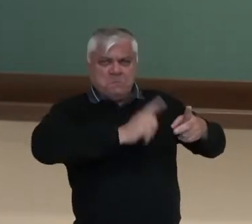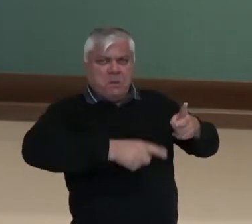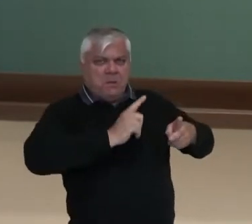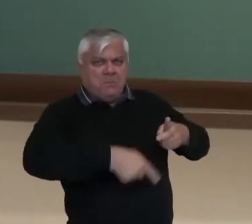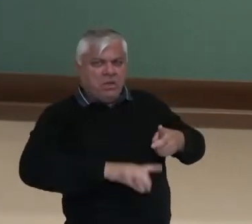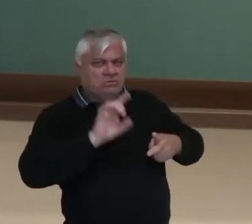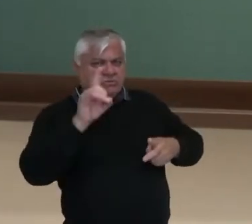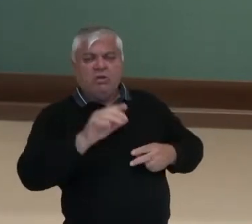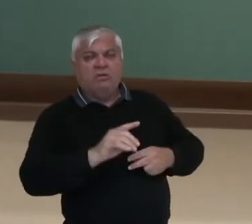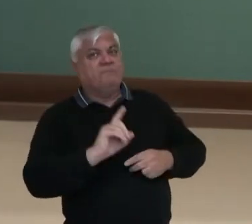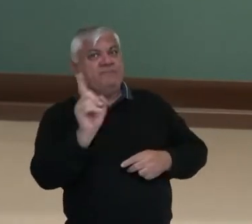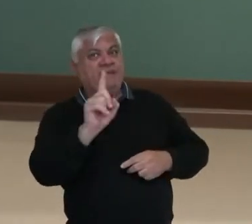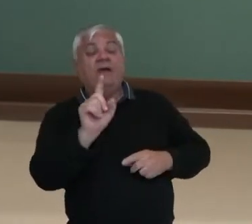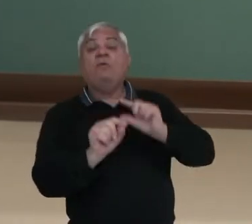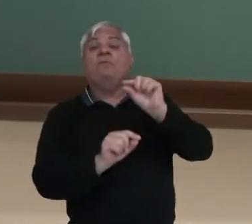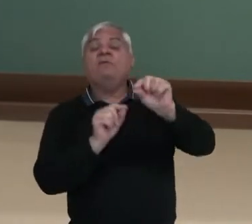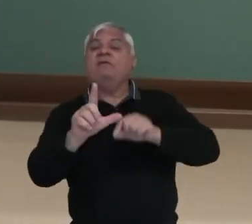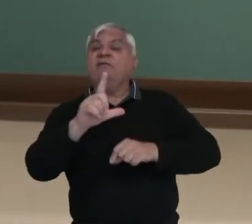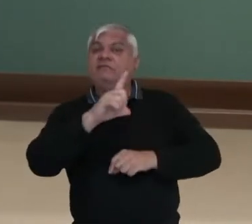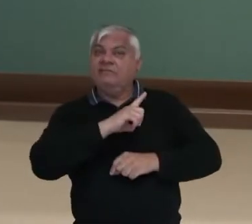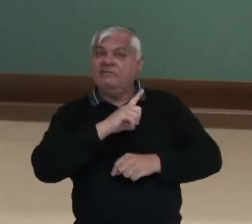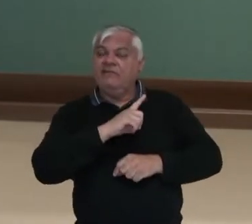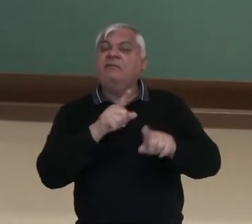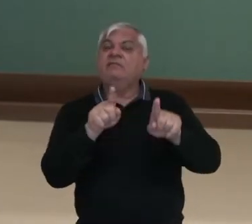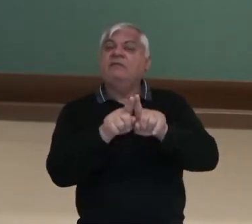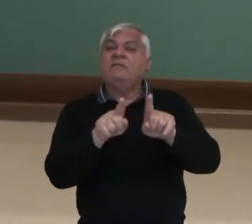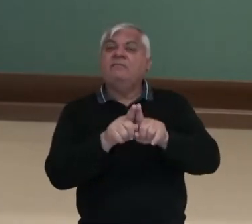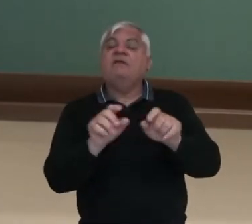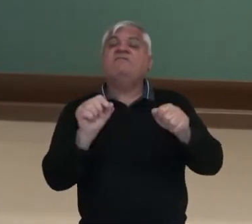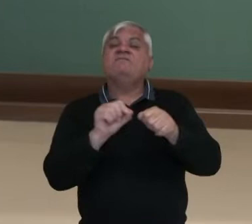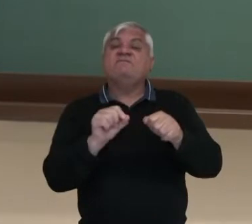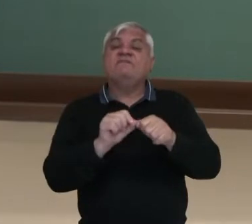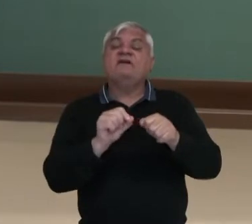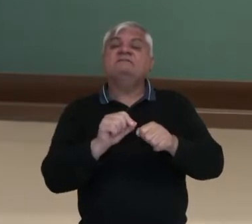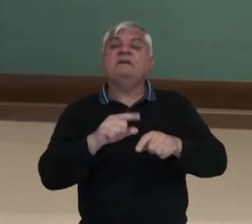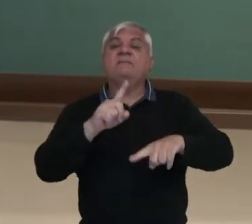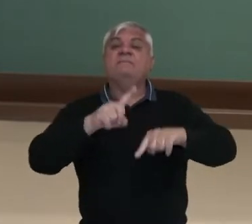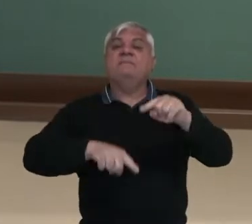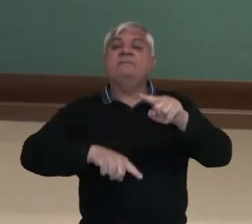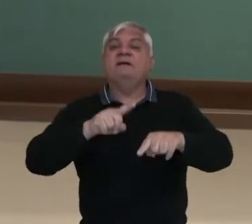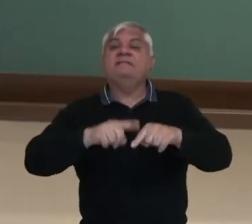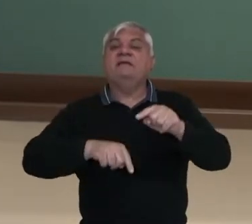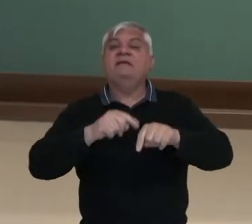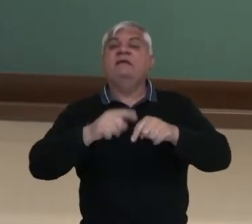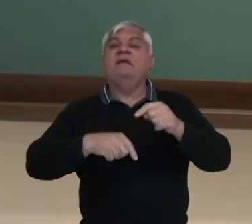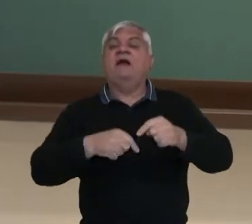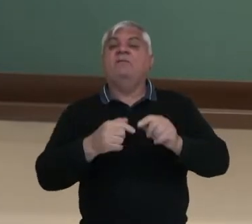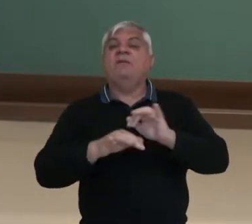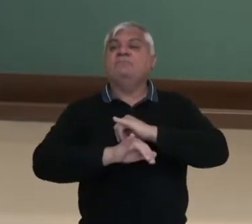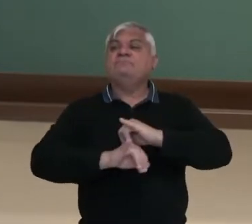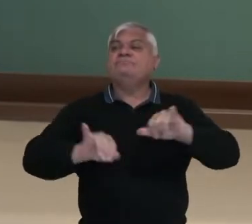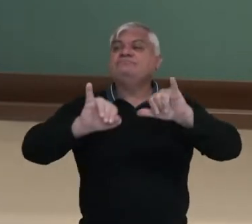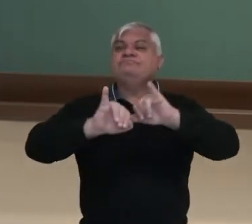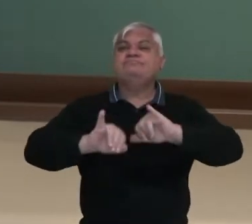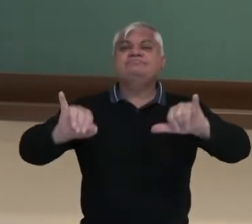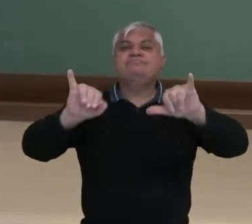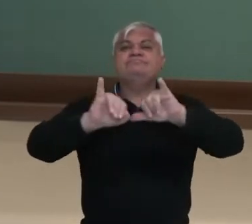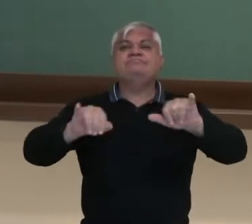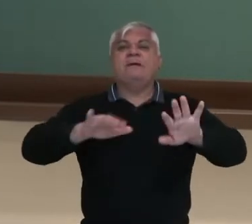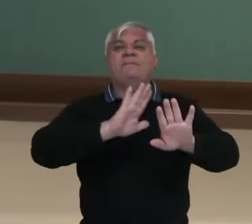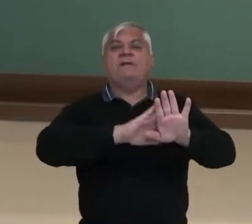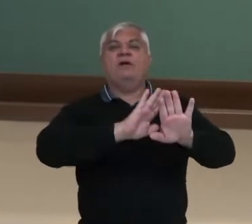ideia do DIP era também produzir um material para divulgar os